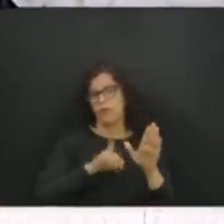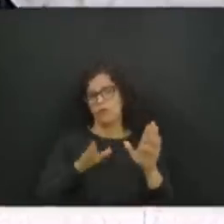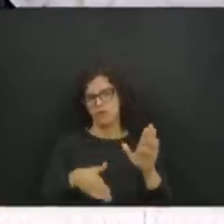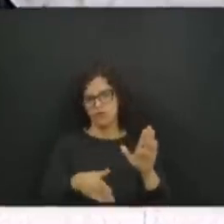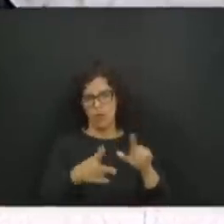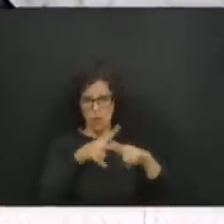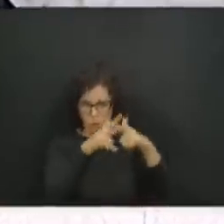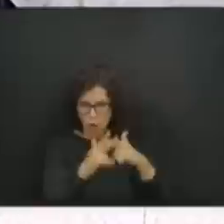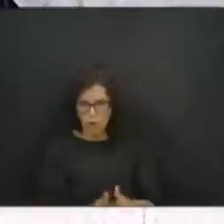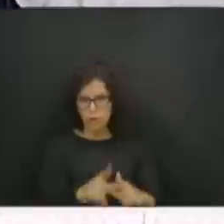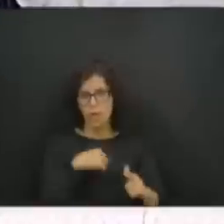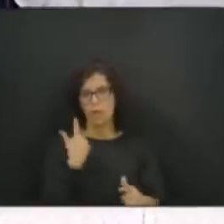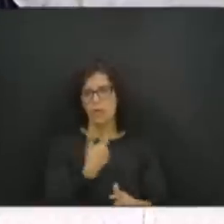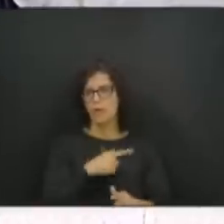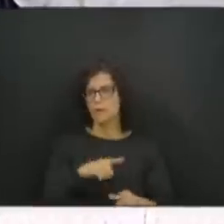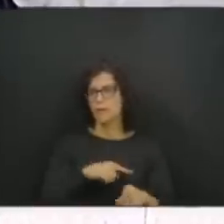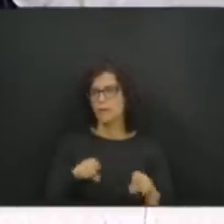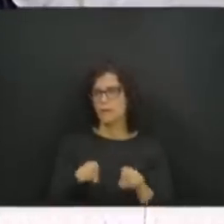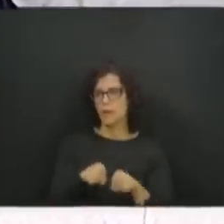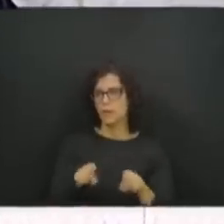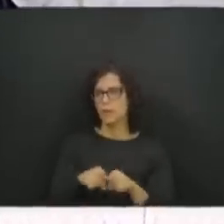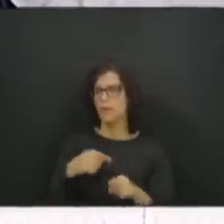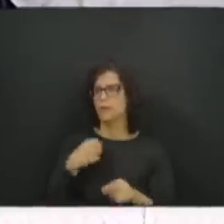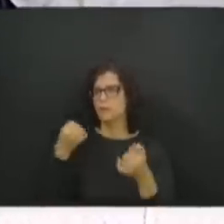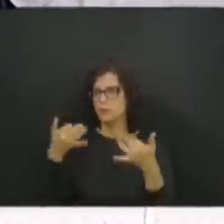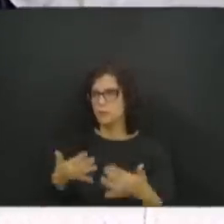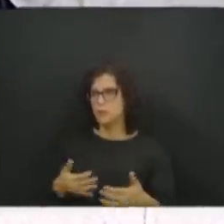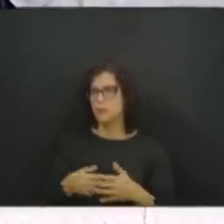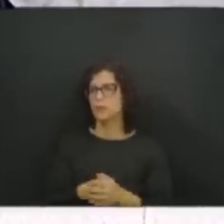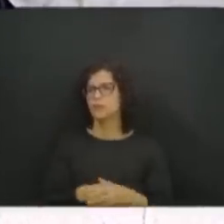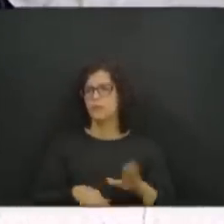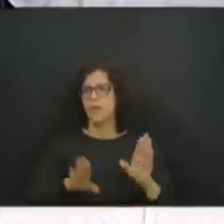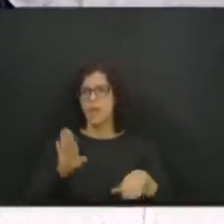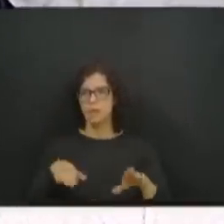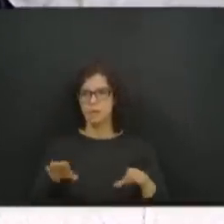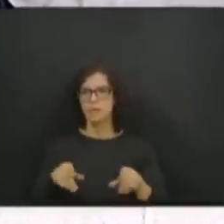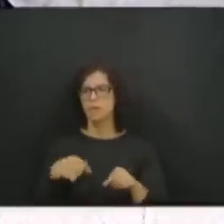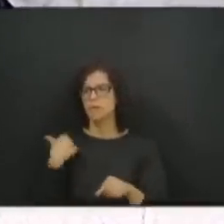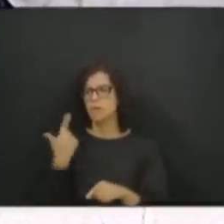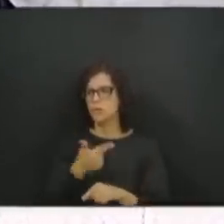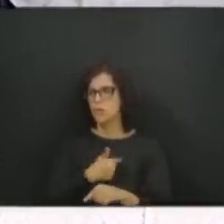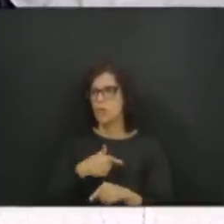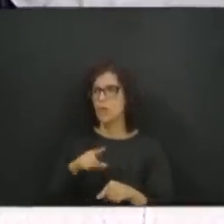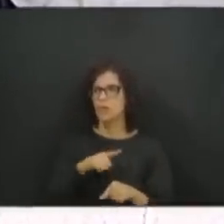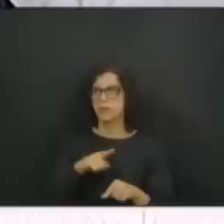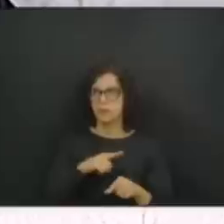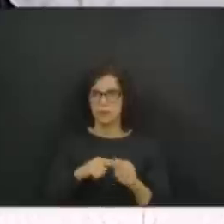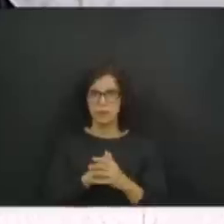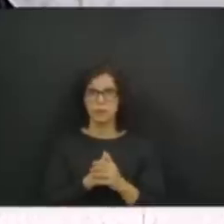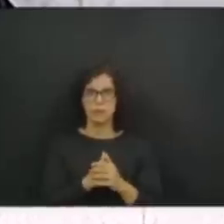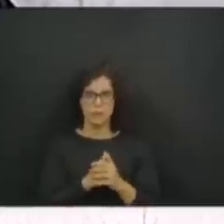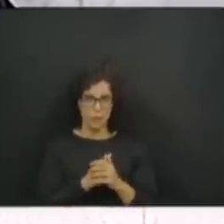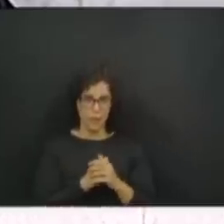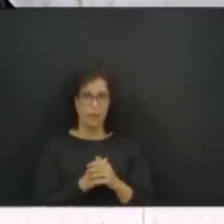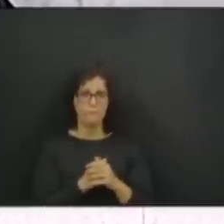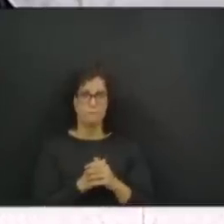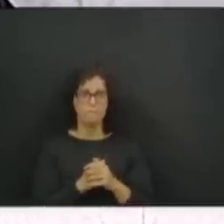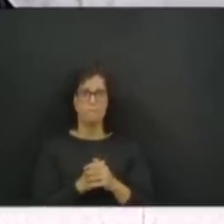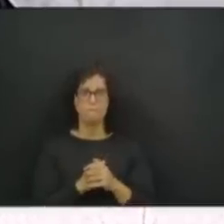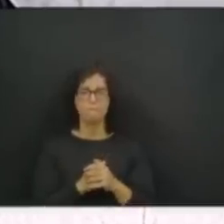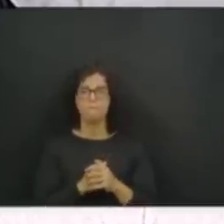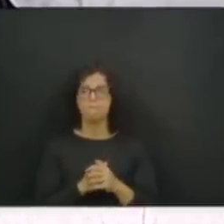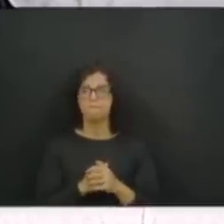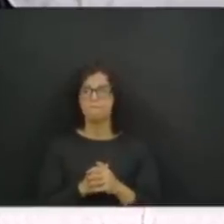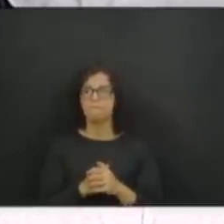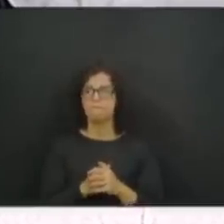e fazer com que nós temos diga esse passagem mesmo quando foi foi